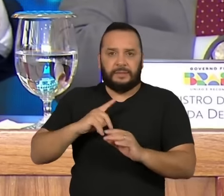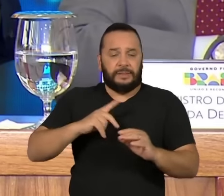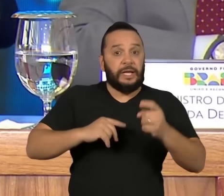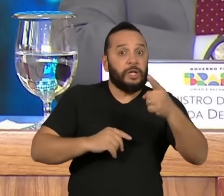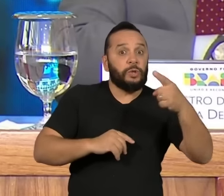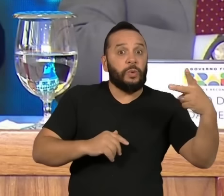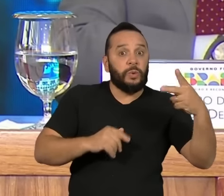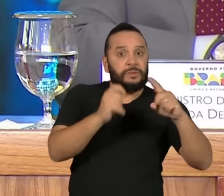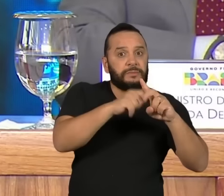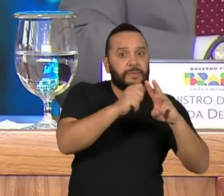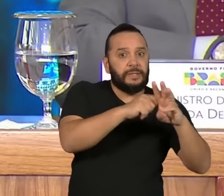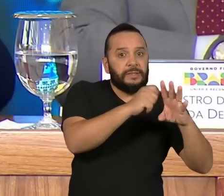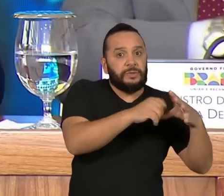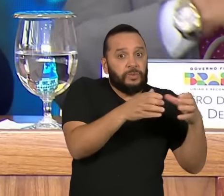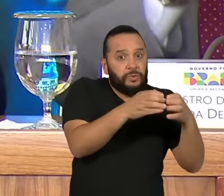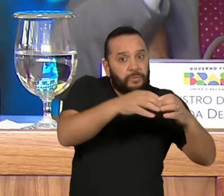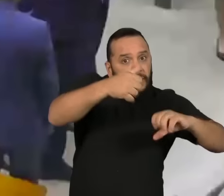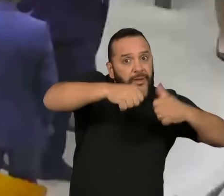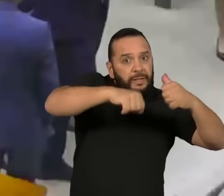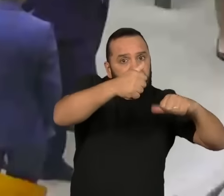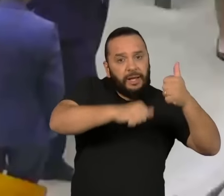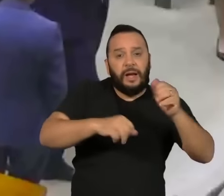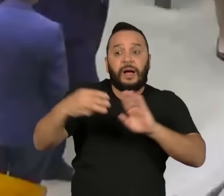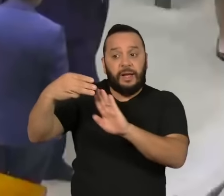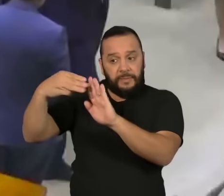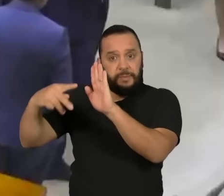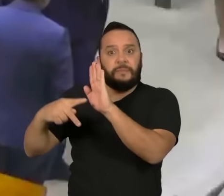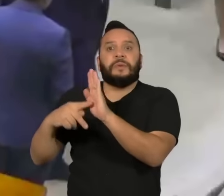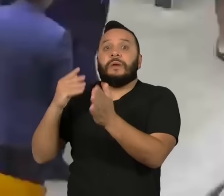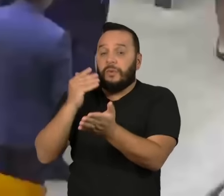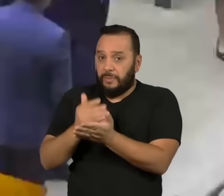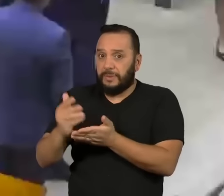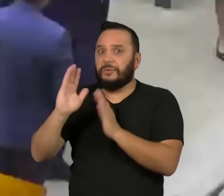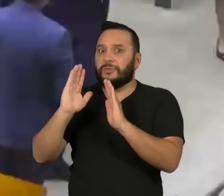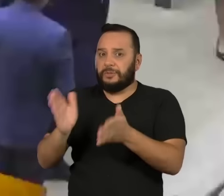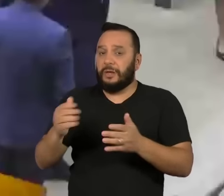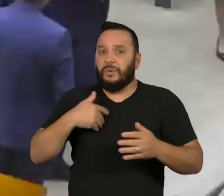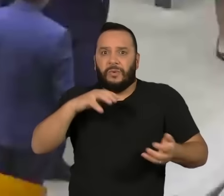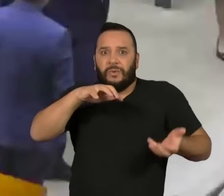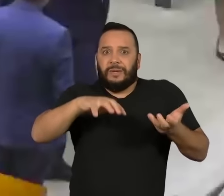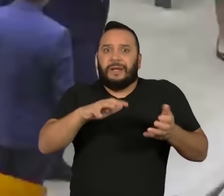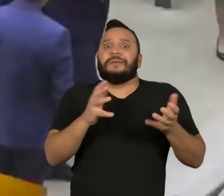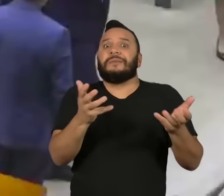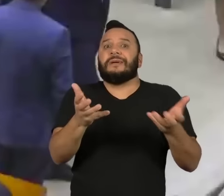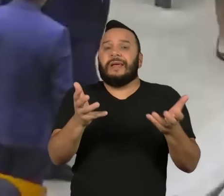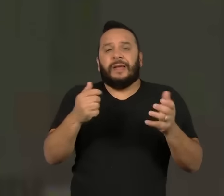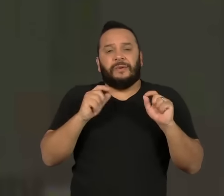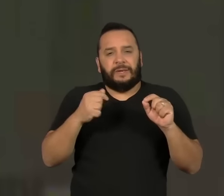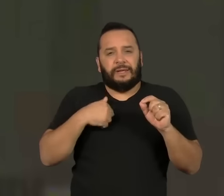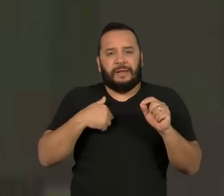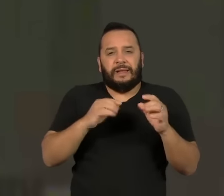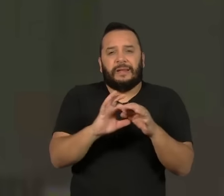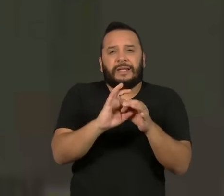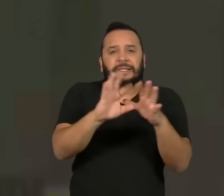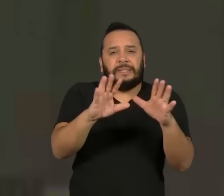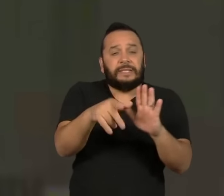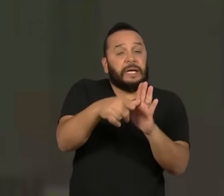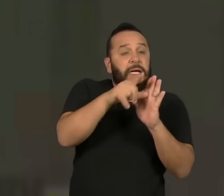comissão especial, já está valendo. Mas o Congresso queria validar apenas a licença prévia. Com o